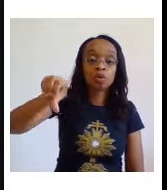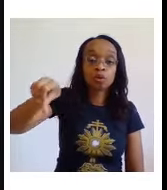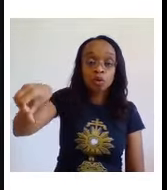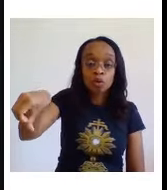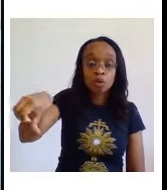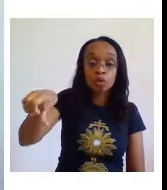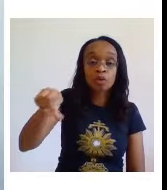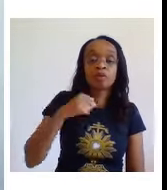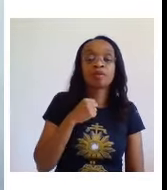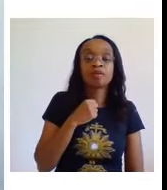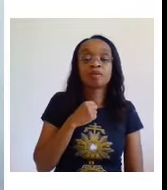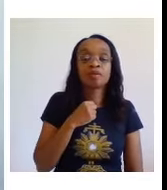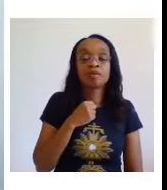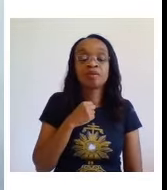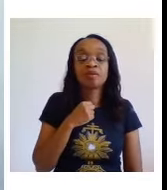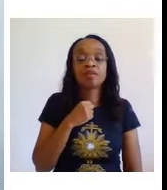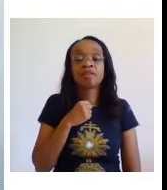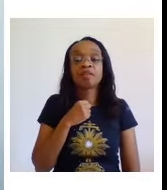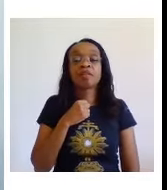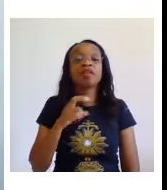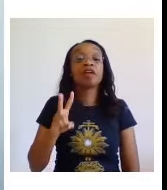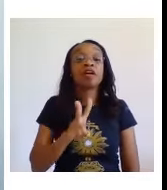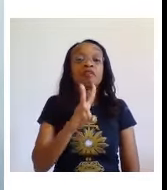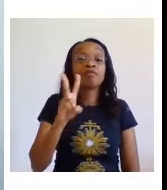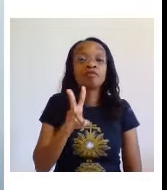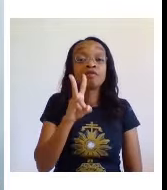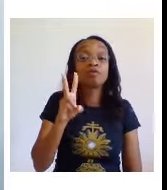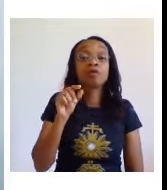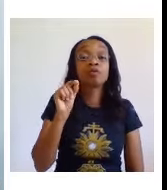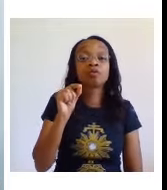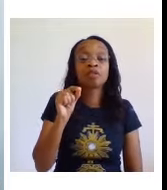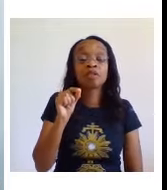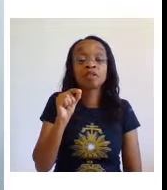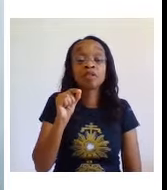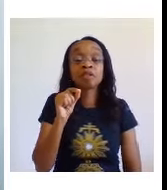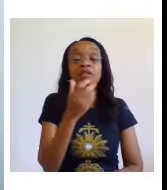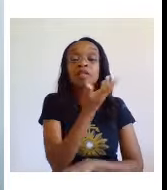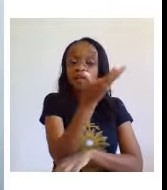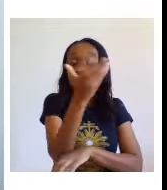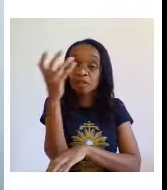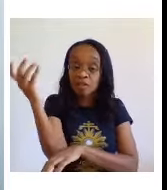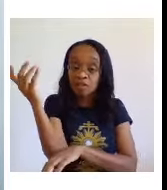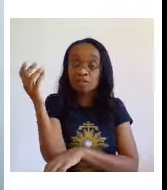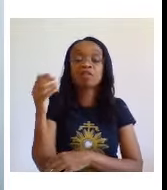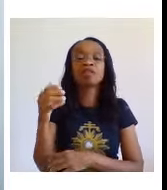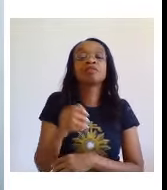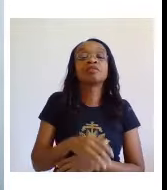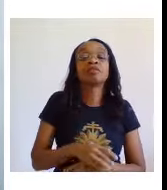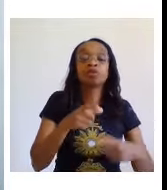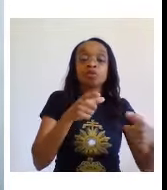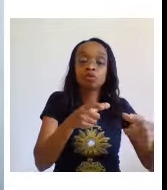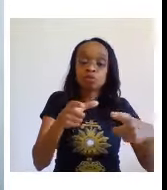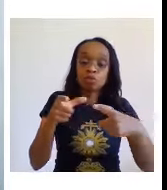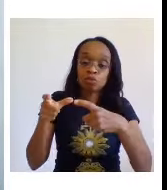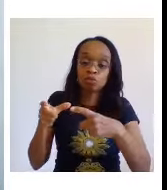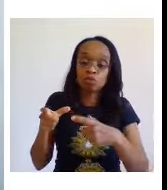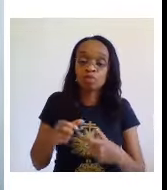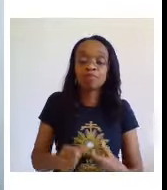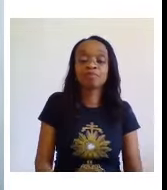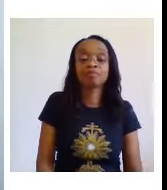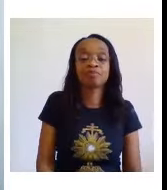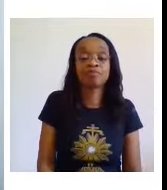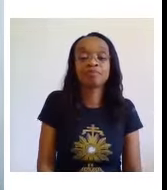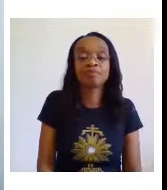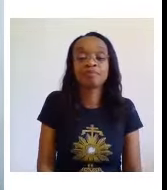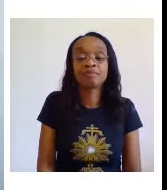promover o empoderamento comunitário e a valorização do patrimônio cultural e ambiental nos bairros vizinhos à refinaria Henrique